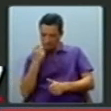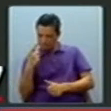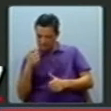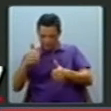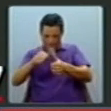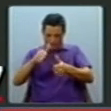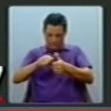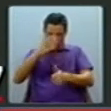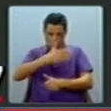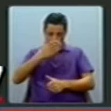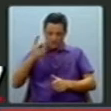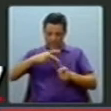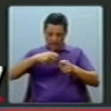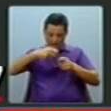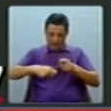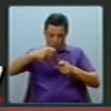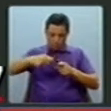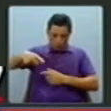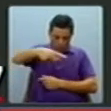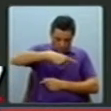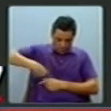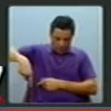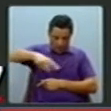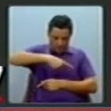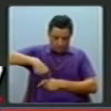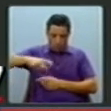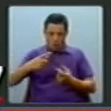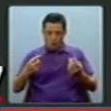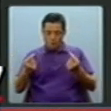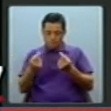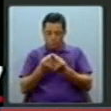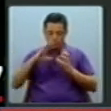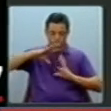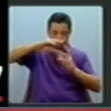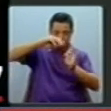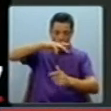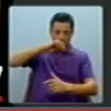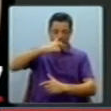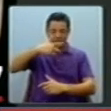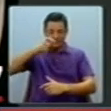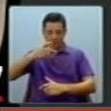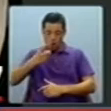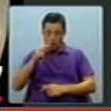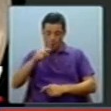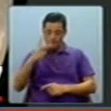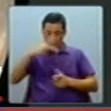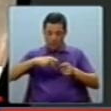de 11 km de diâmetro e orbita muito próximo de Marte, a cerca de 9.000 km.